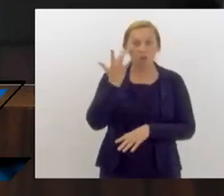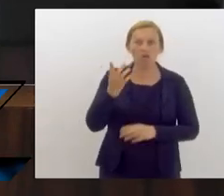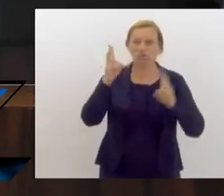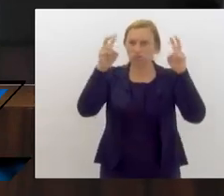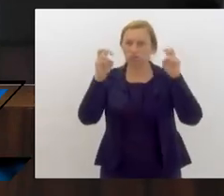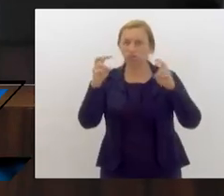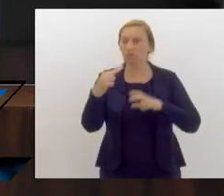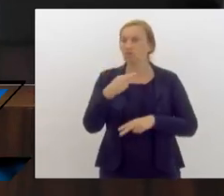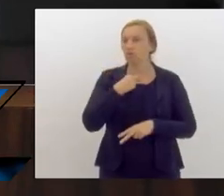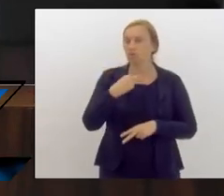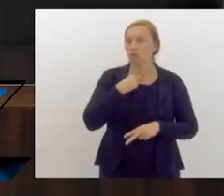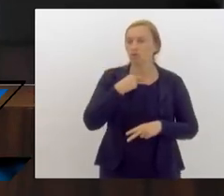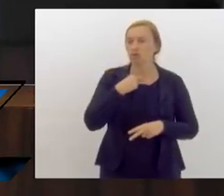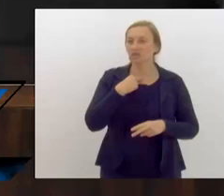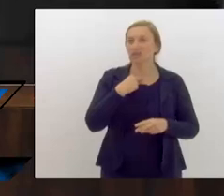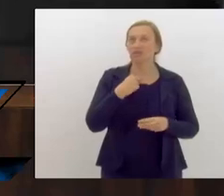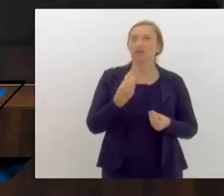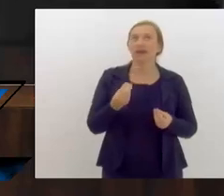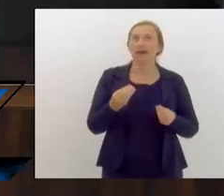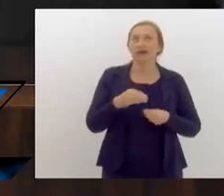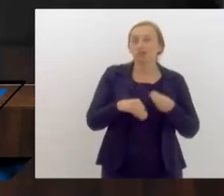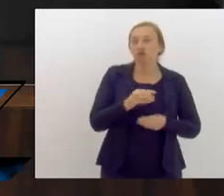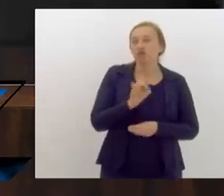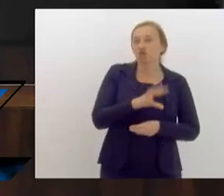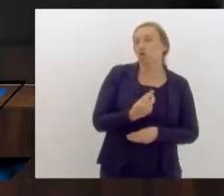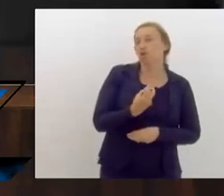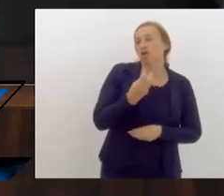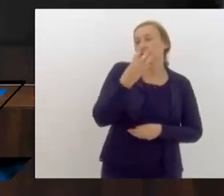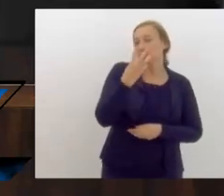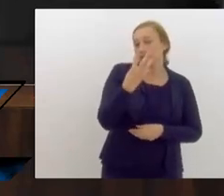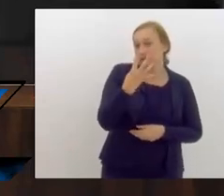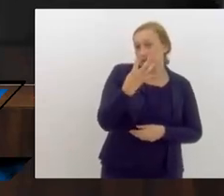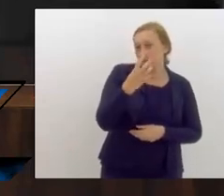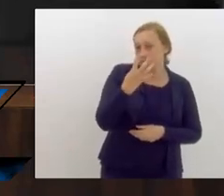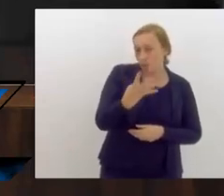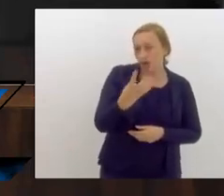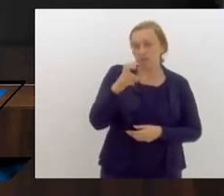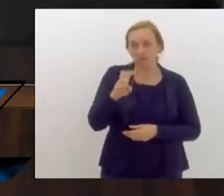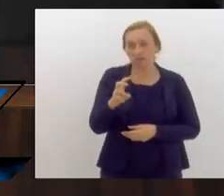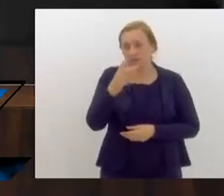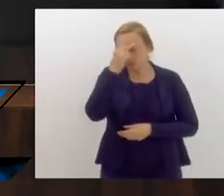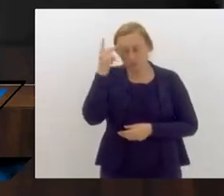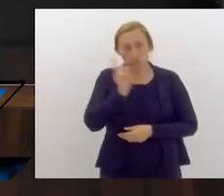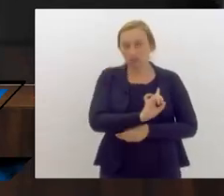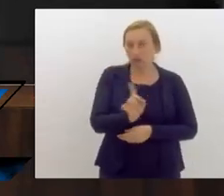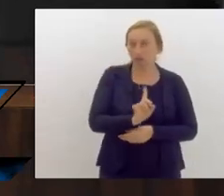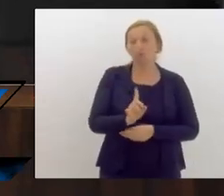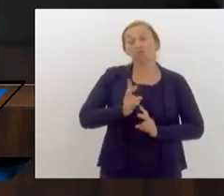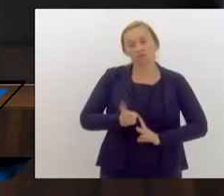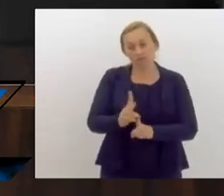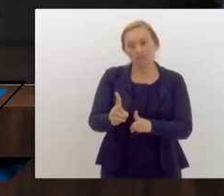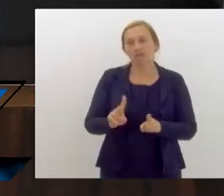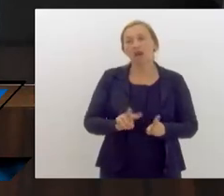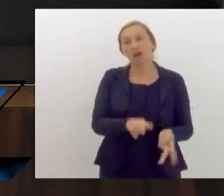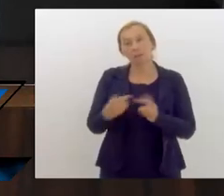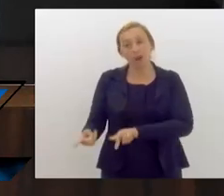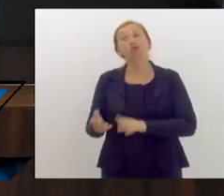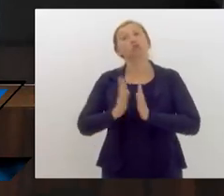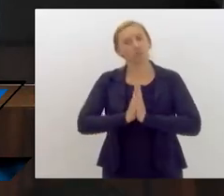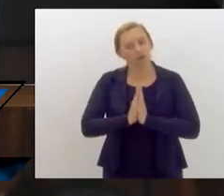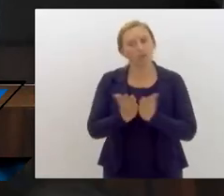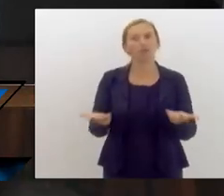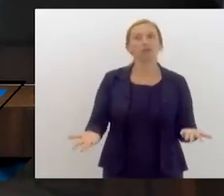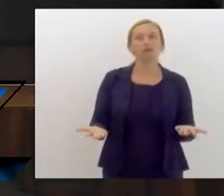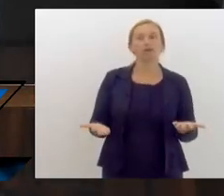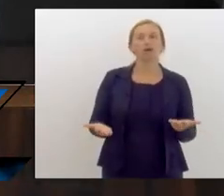não pode ficar envolvendo cinco quatro nobres colegas só e todos os demais esperando para produção da casa vamos seguir a falta pois gentileza gente são